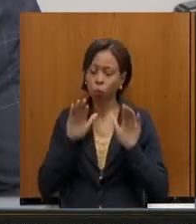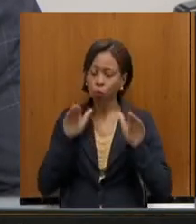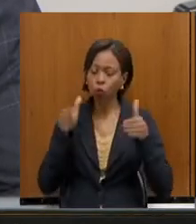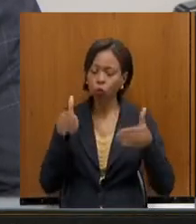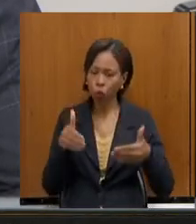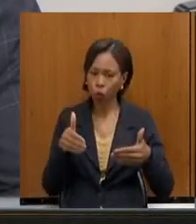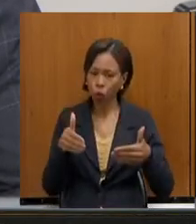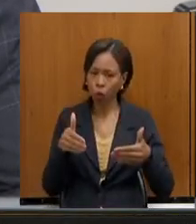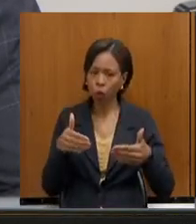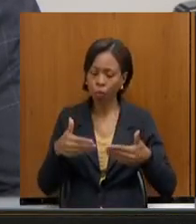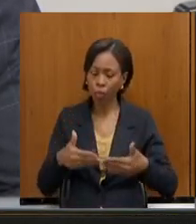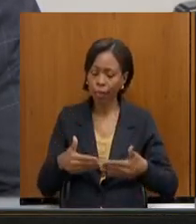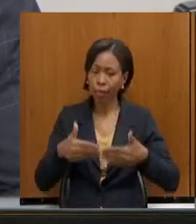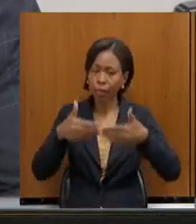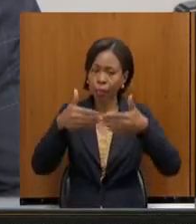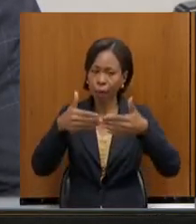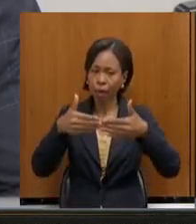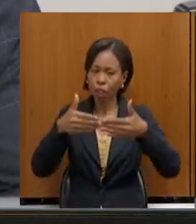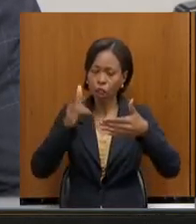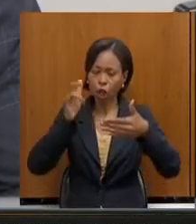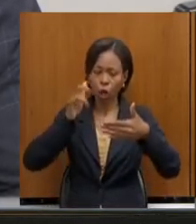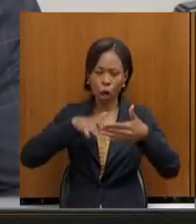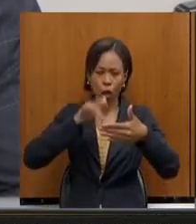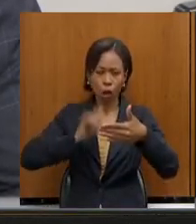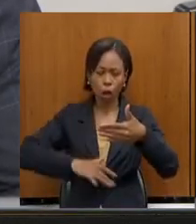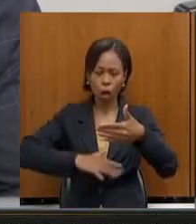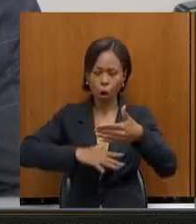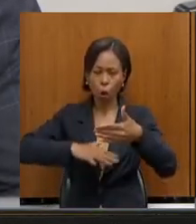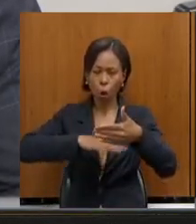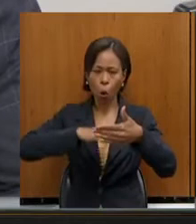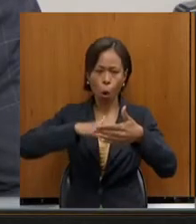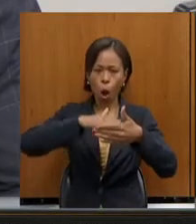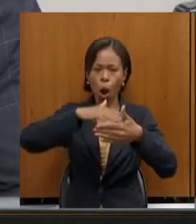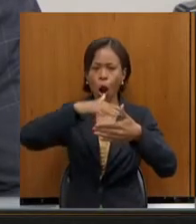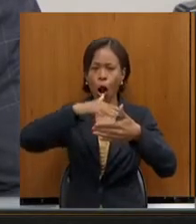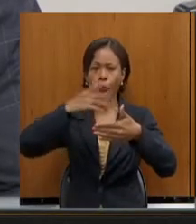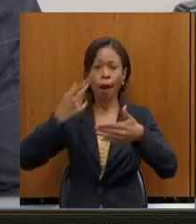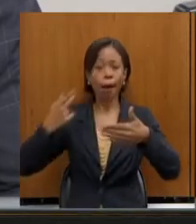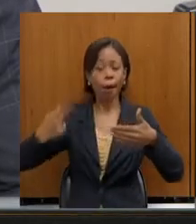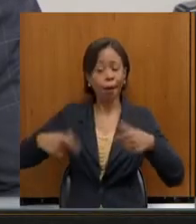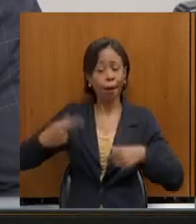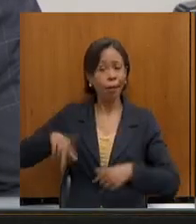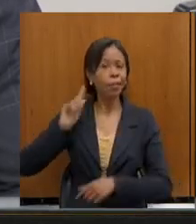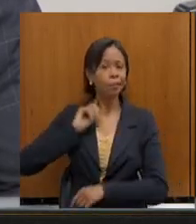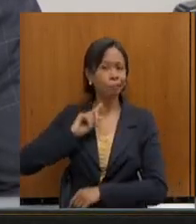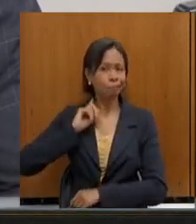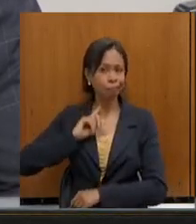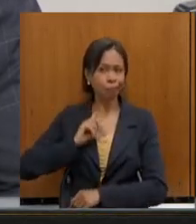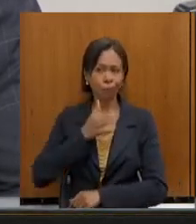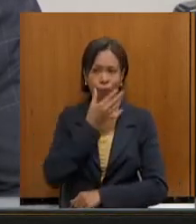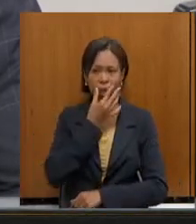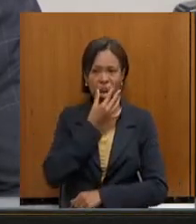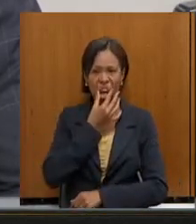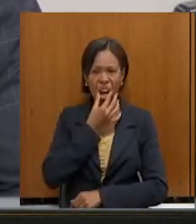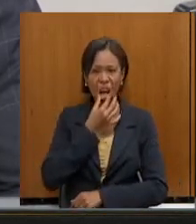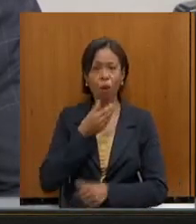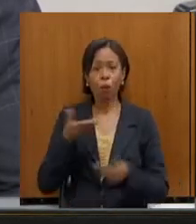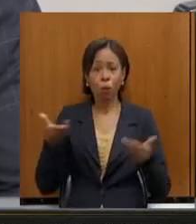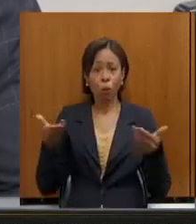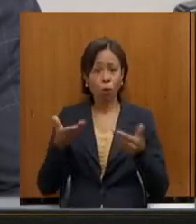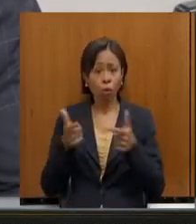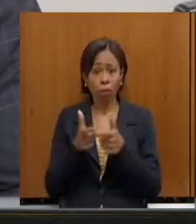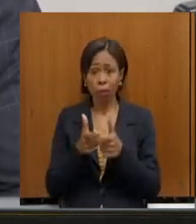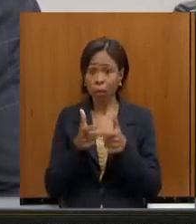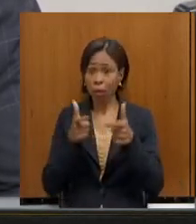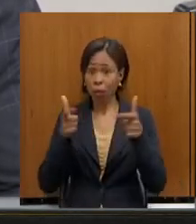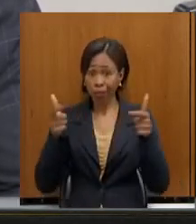as barragens de rejeito a montante que estão no estado de Minas Gerais triste hoje grande parte